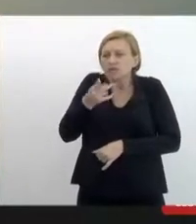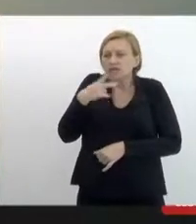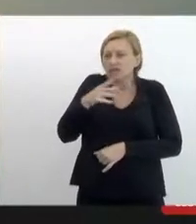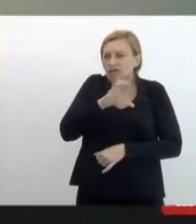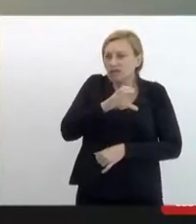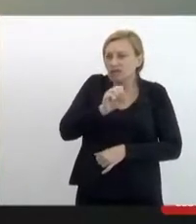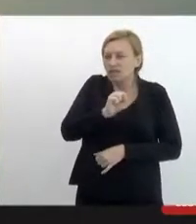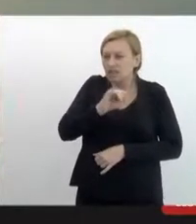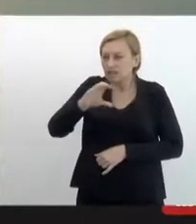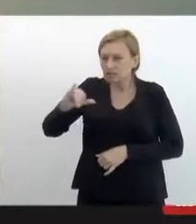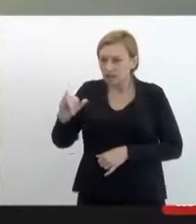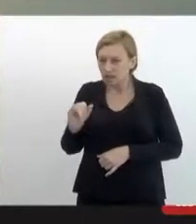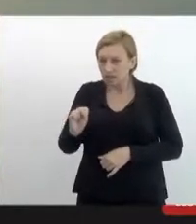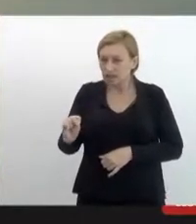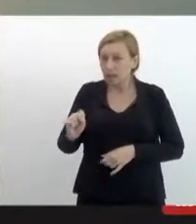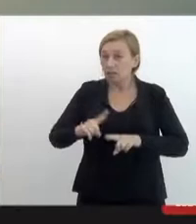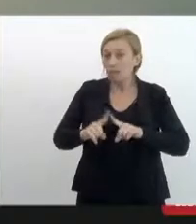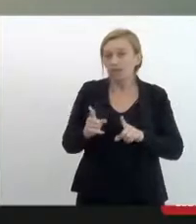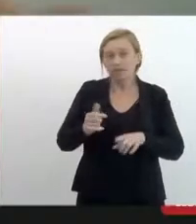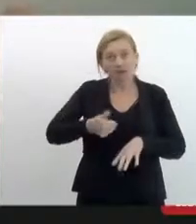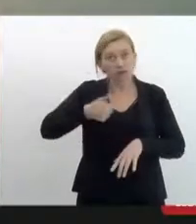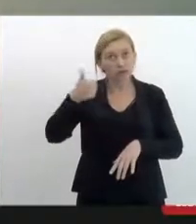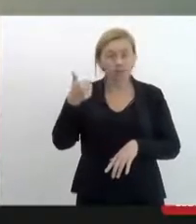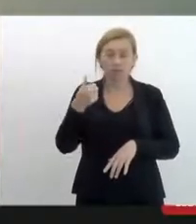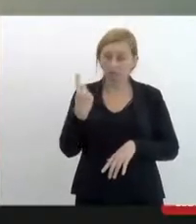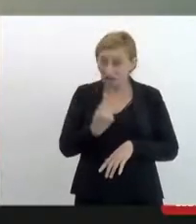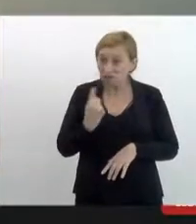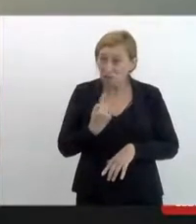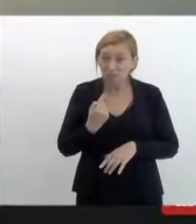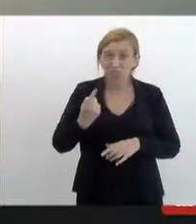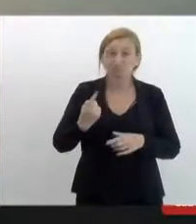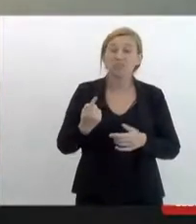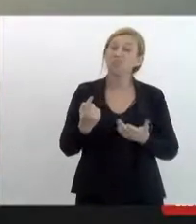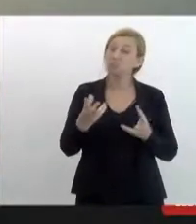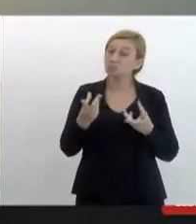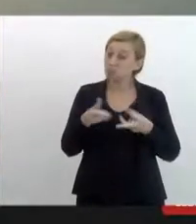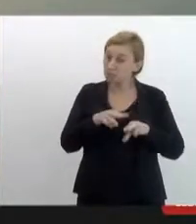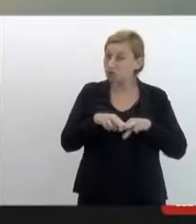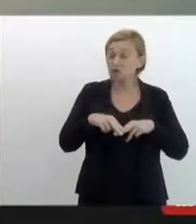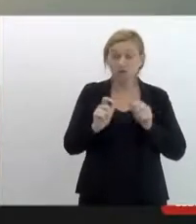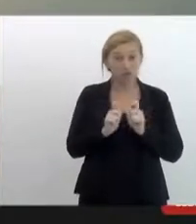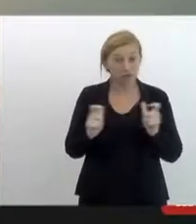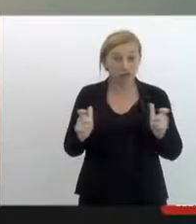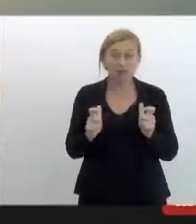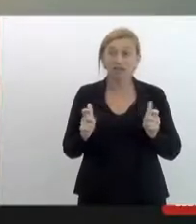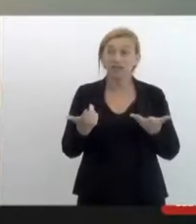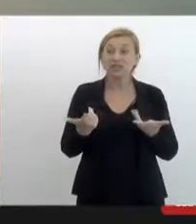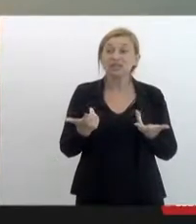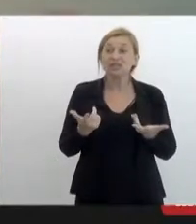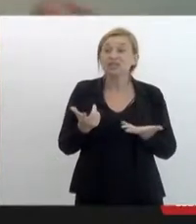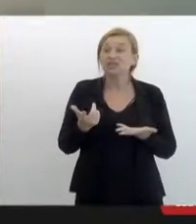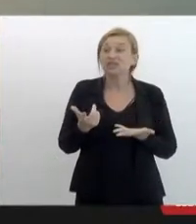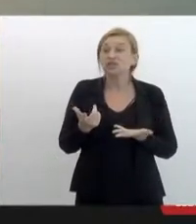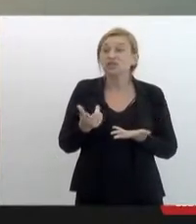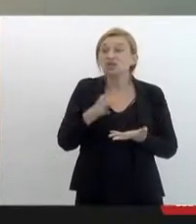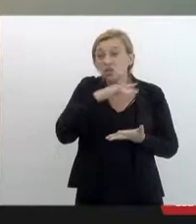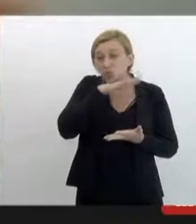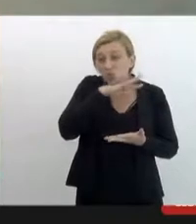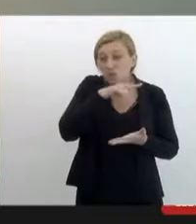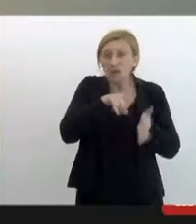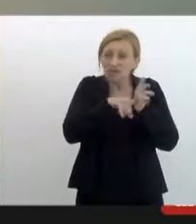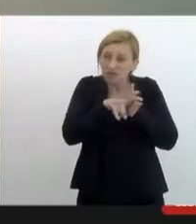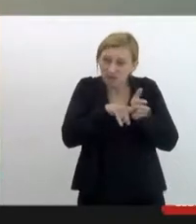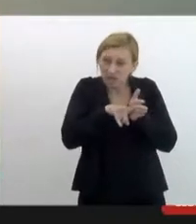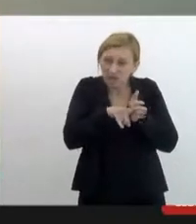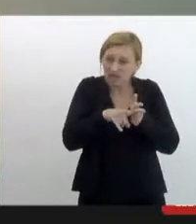ICMS, deputados, mas isso para nós foi o maior motivo assim, de vamos dizer assim, de desconforto com relação a fiscalizar